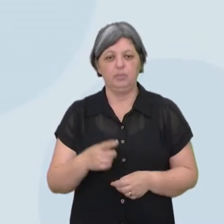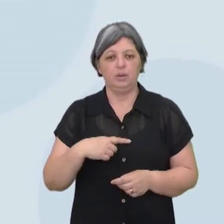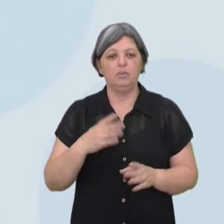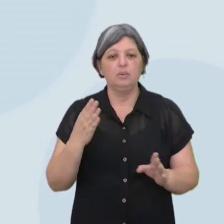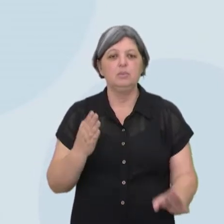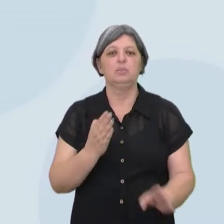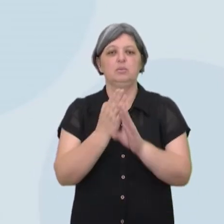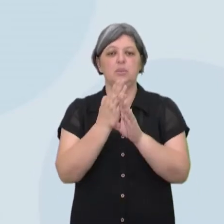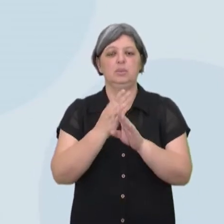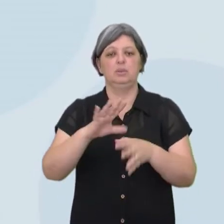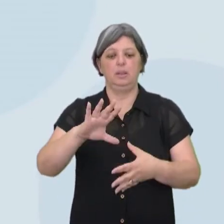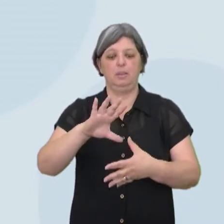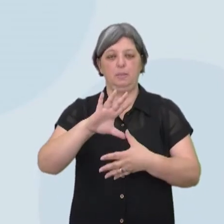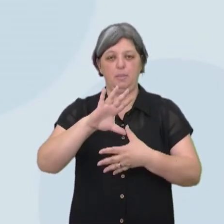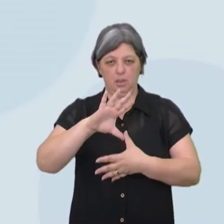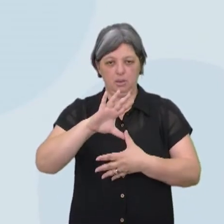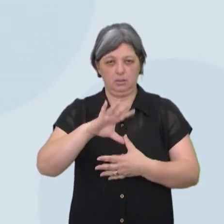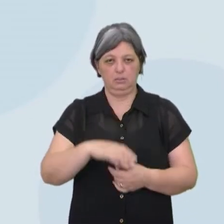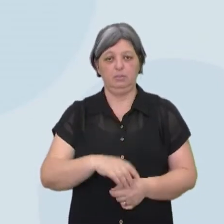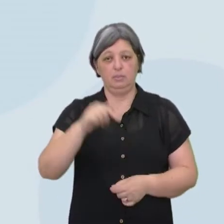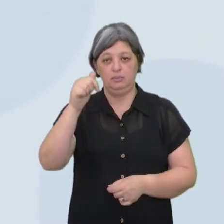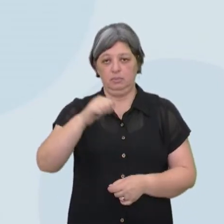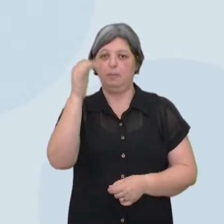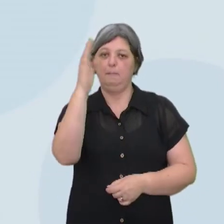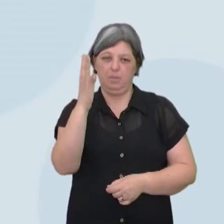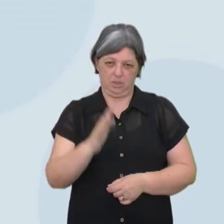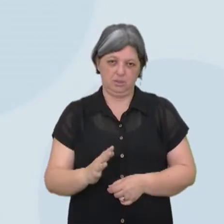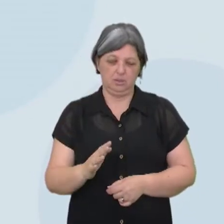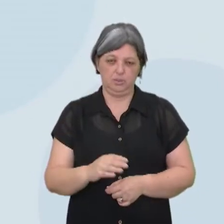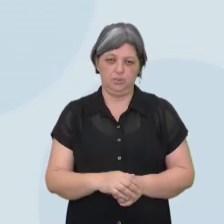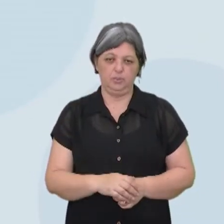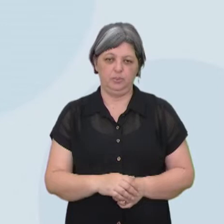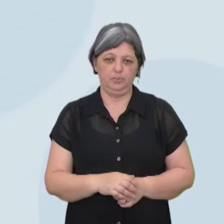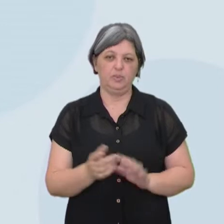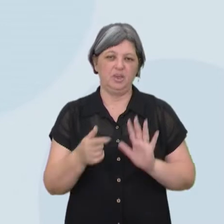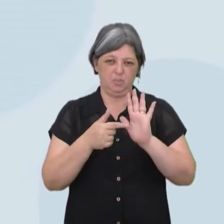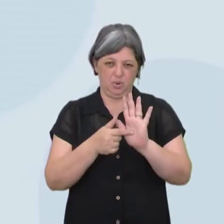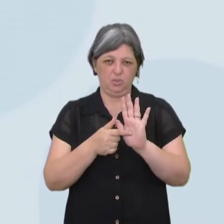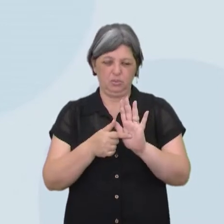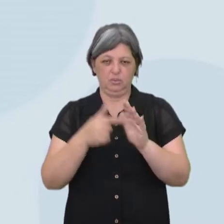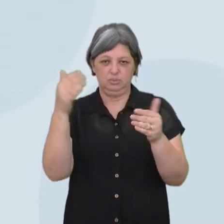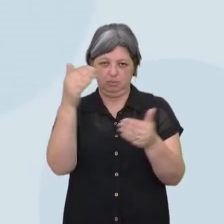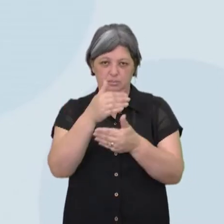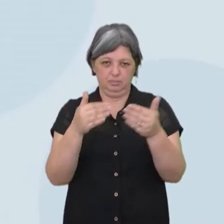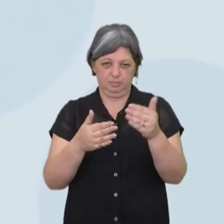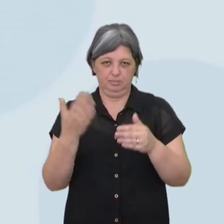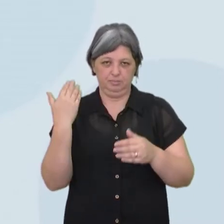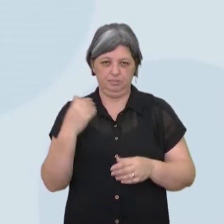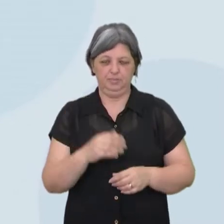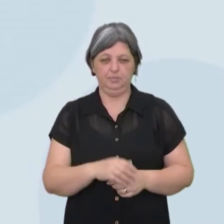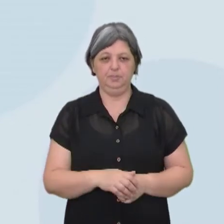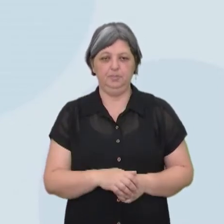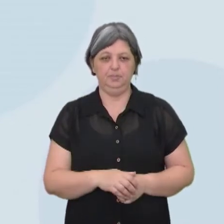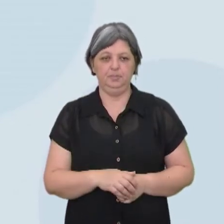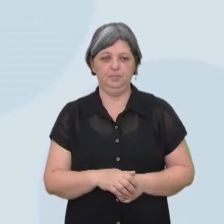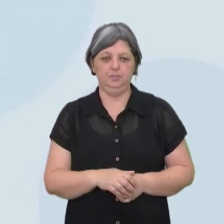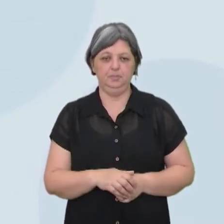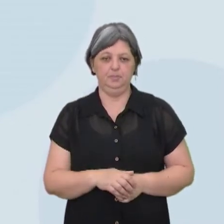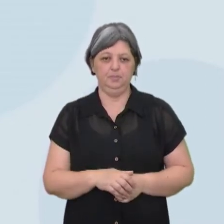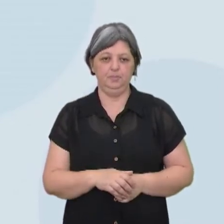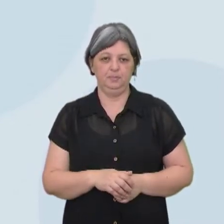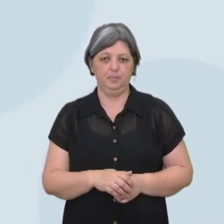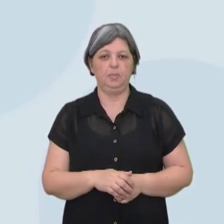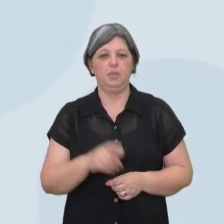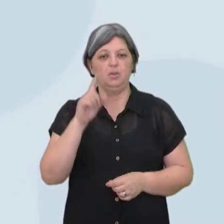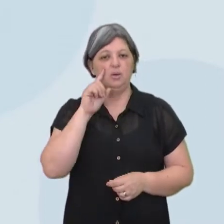descobrimento da América que eu já falei, e no caso do Brasil, que é o que estava retratado na tela que a gente estava vendo agora há pouco,